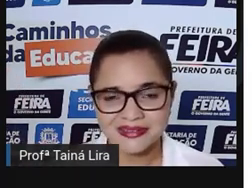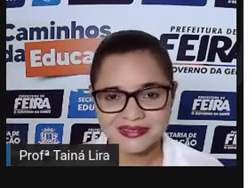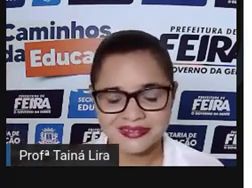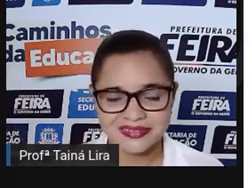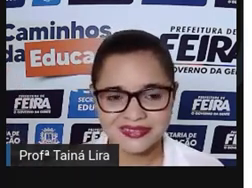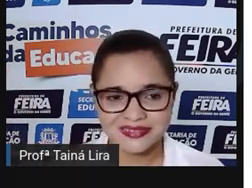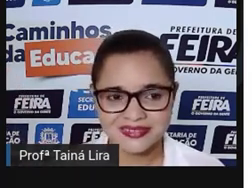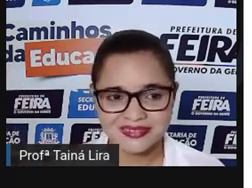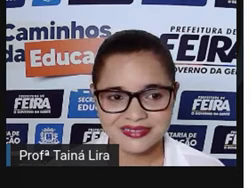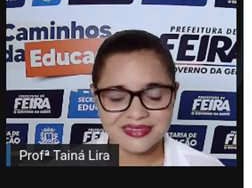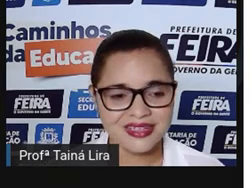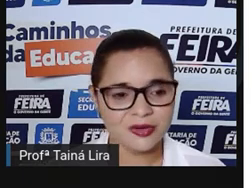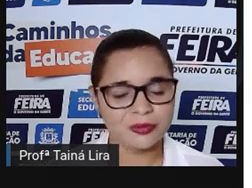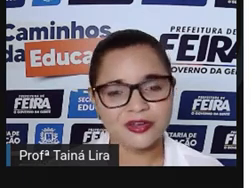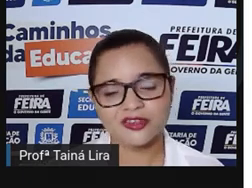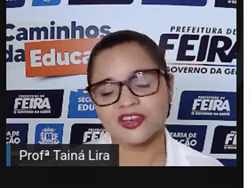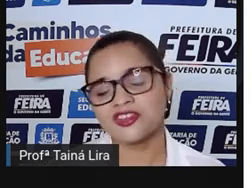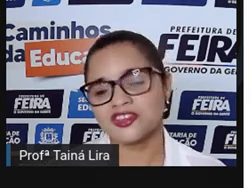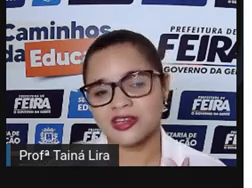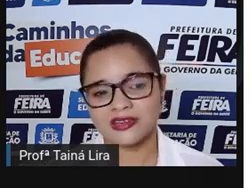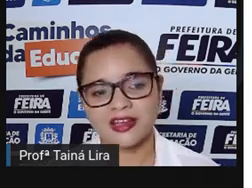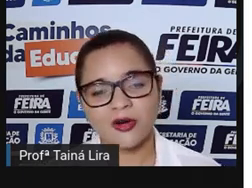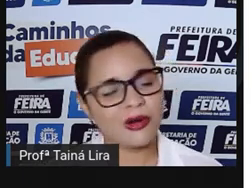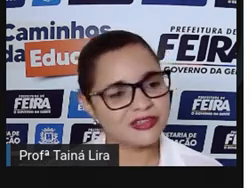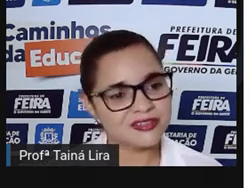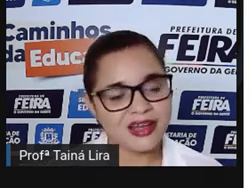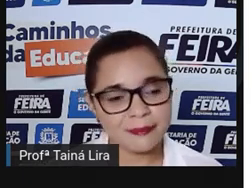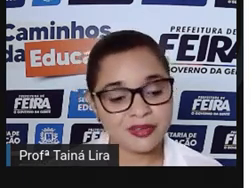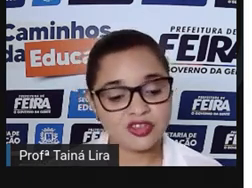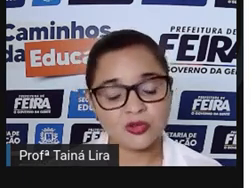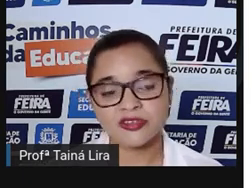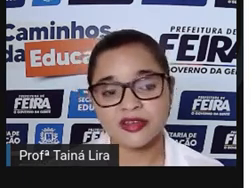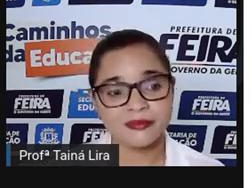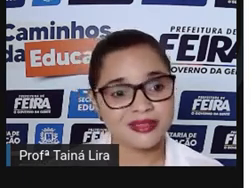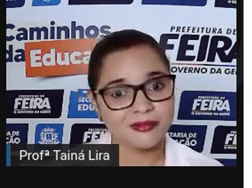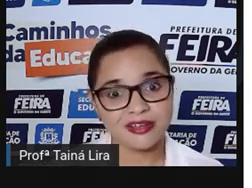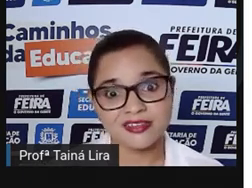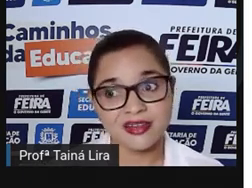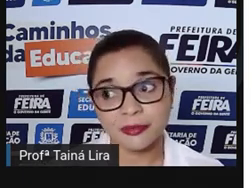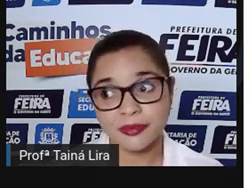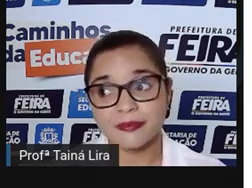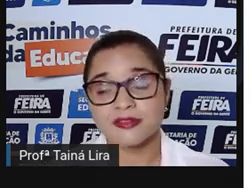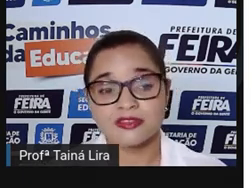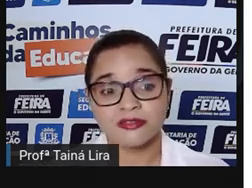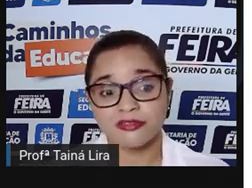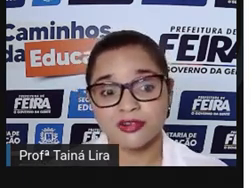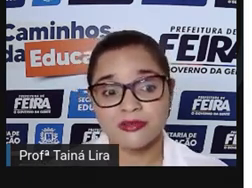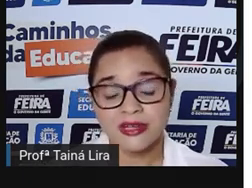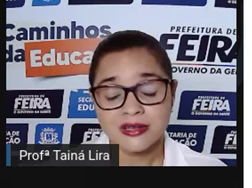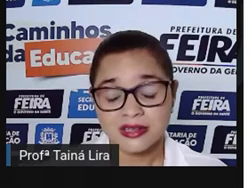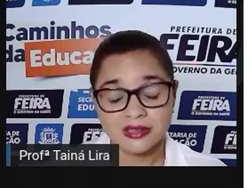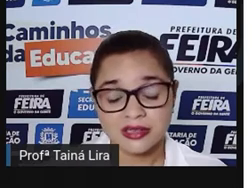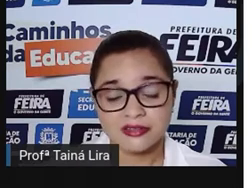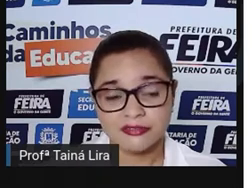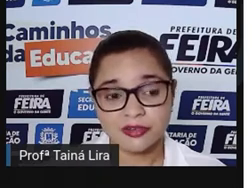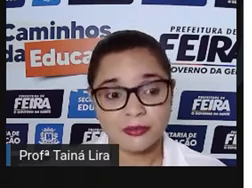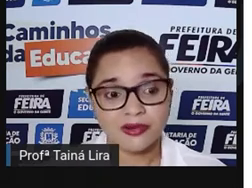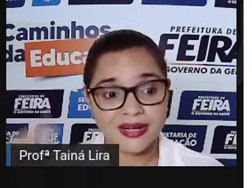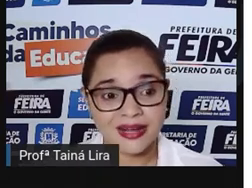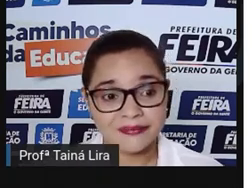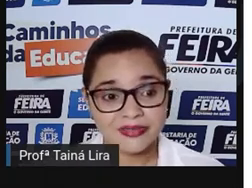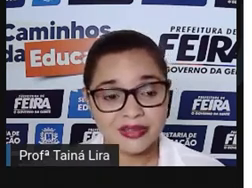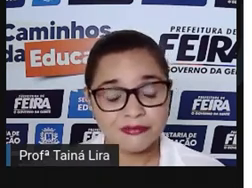mar? Não, porque hoje a gente já tem, ó, o WhatsApp, a gente consegue mandar o WhatsApp para pessoas